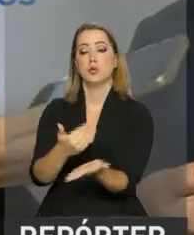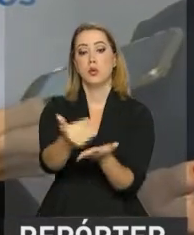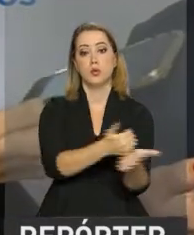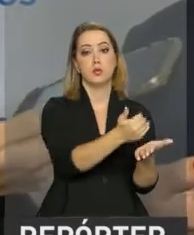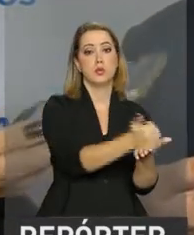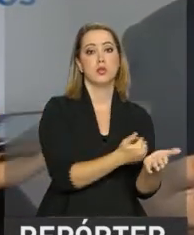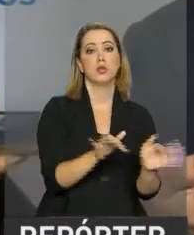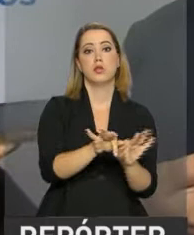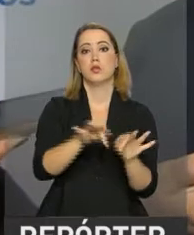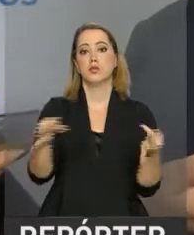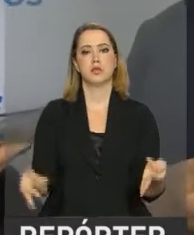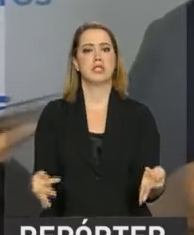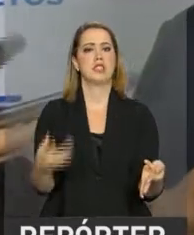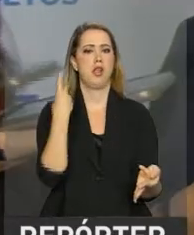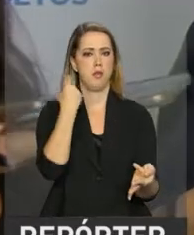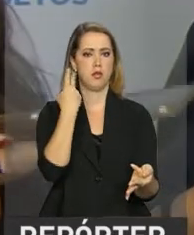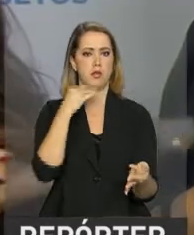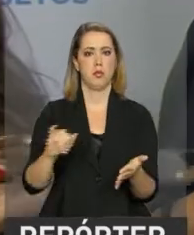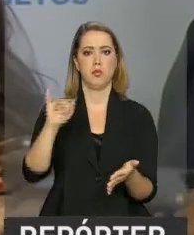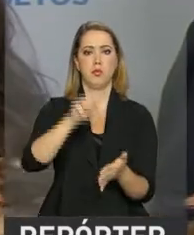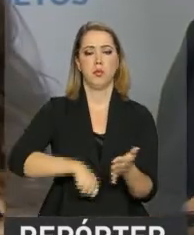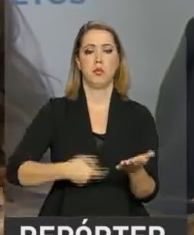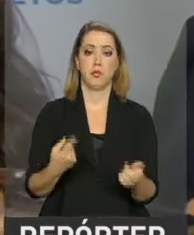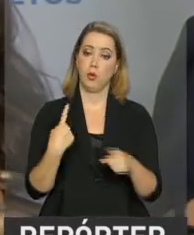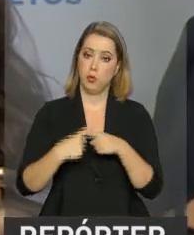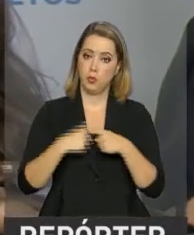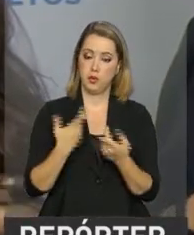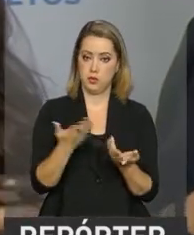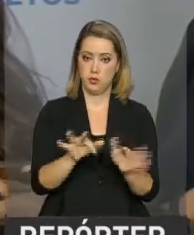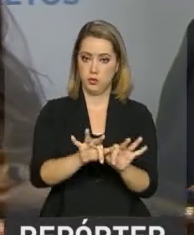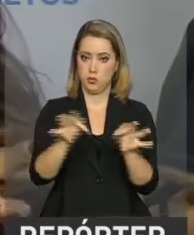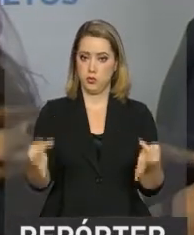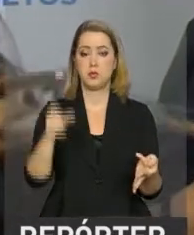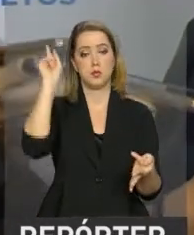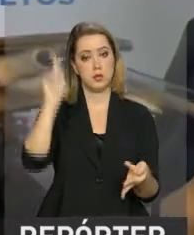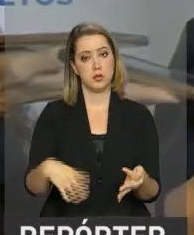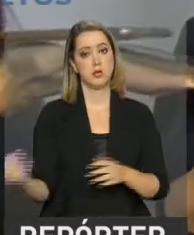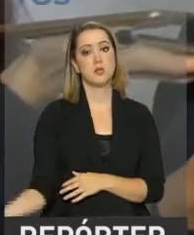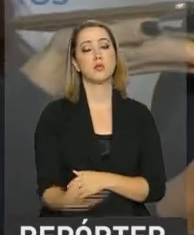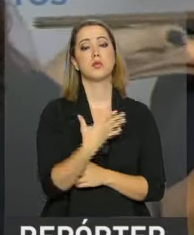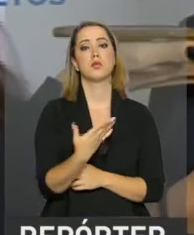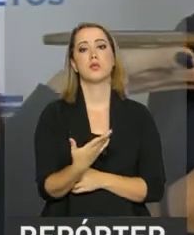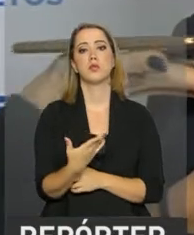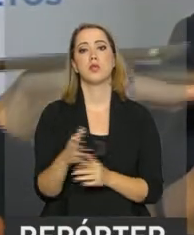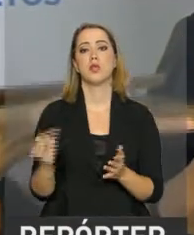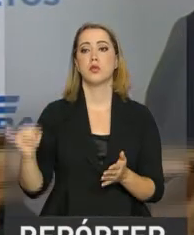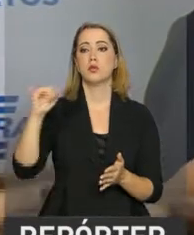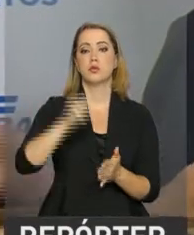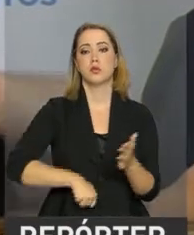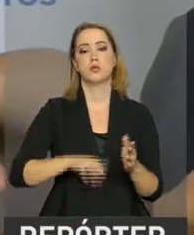do sistema tradicional de impostos portanto o simples é a inovação do sistema tributário